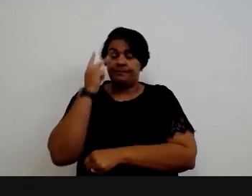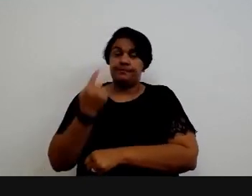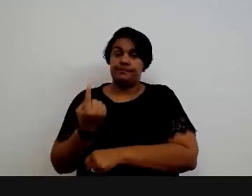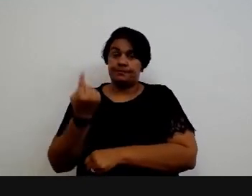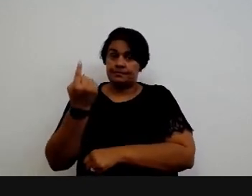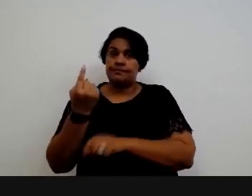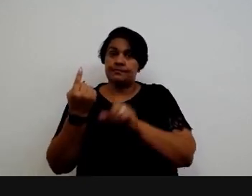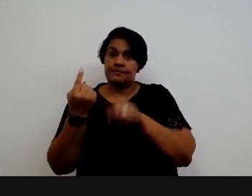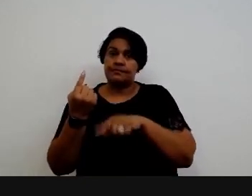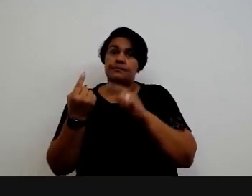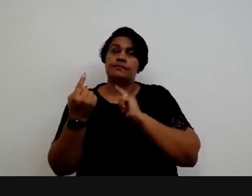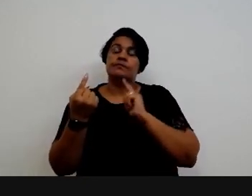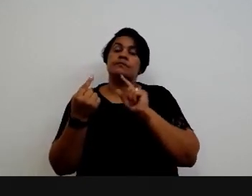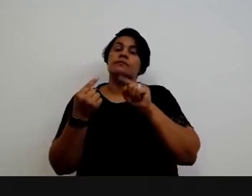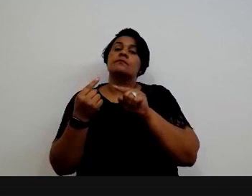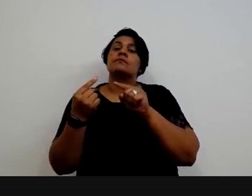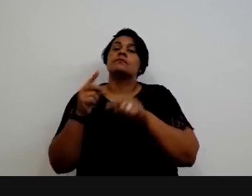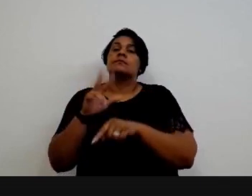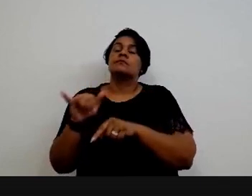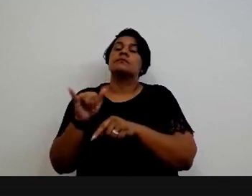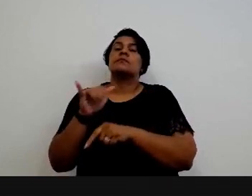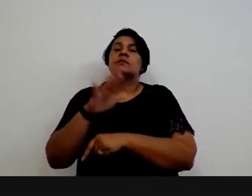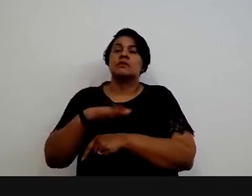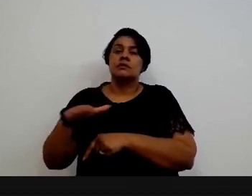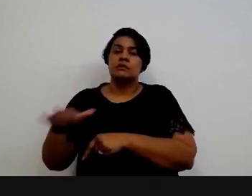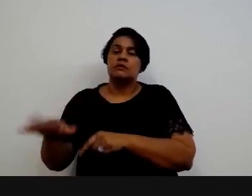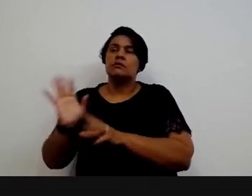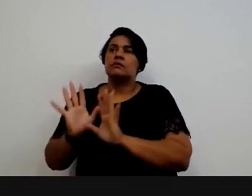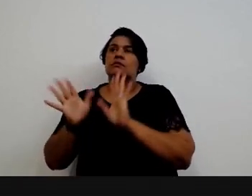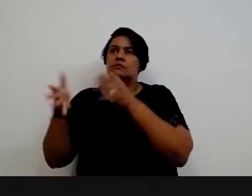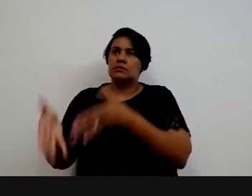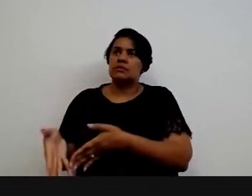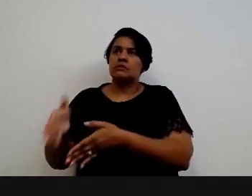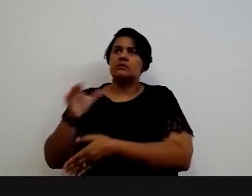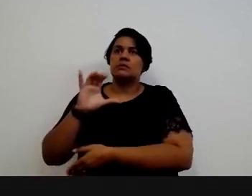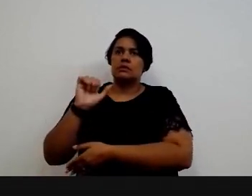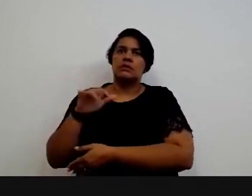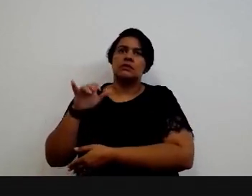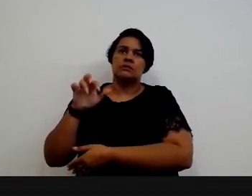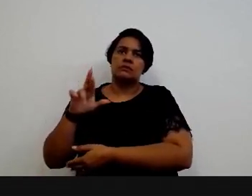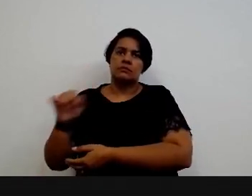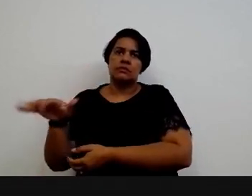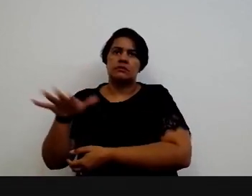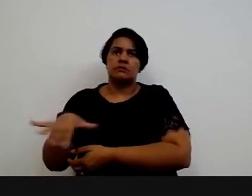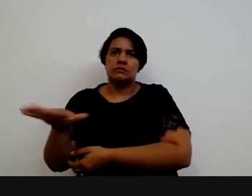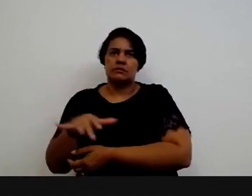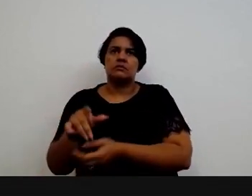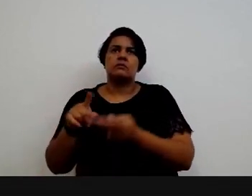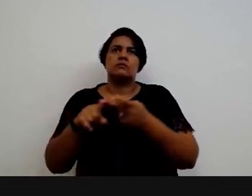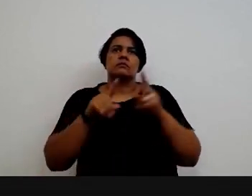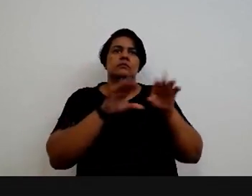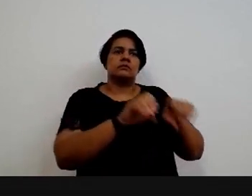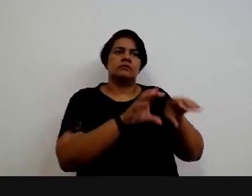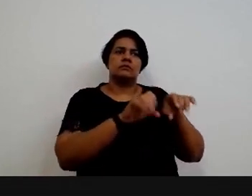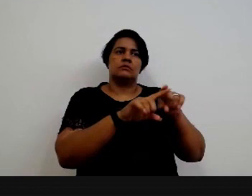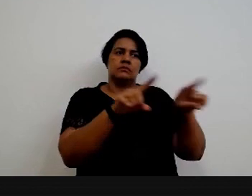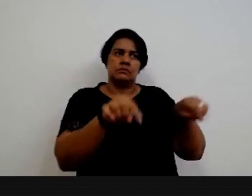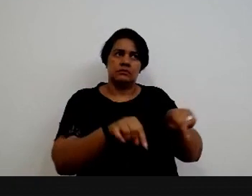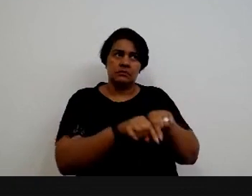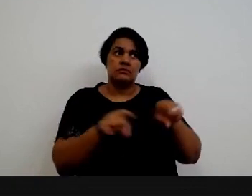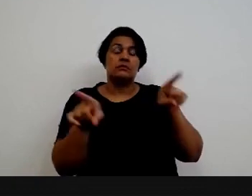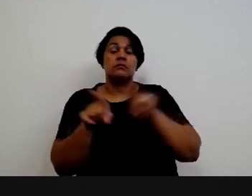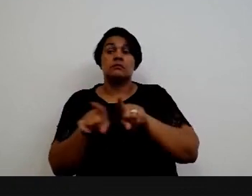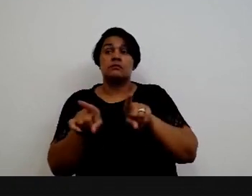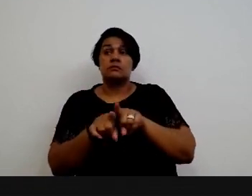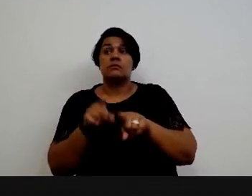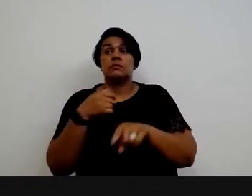do Parlamento Jovem Brasileiro, pela criança que participa do Câmara Mirim, pela professora que está na sala de aula, e mais ainda. E isso é